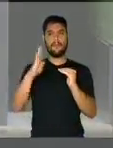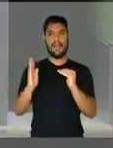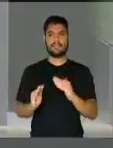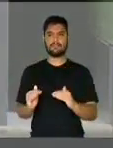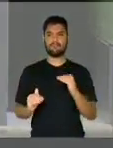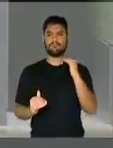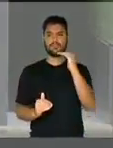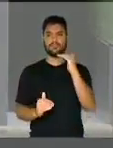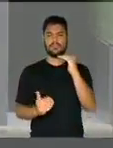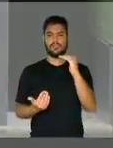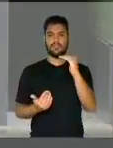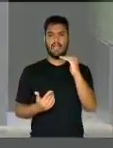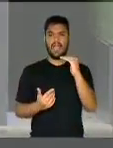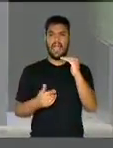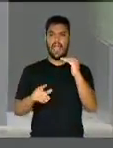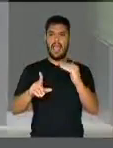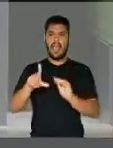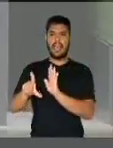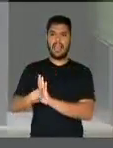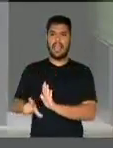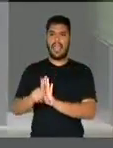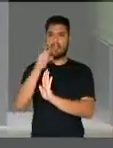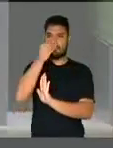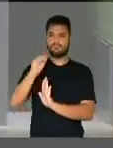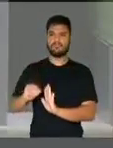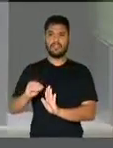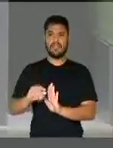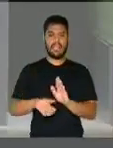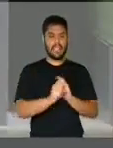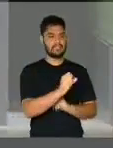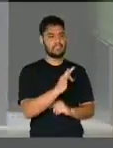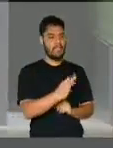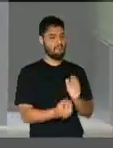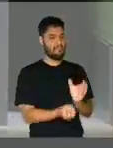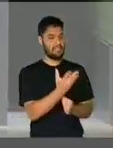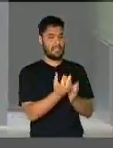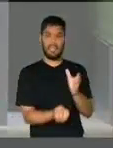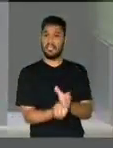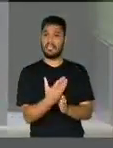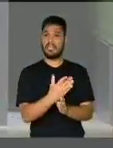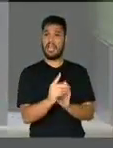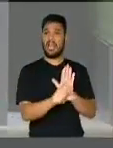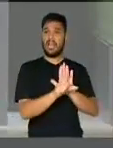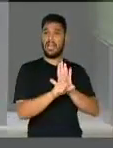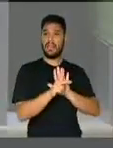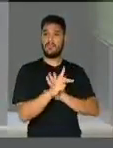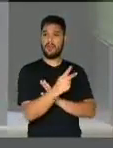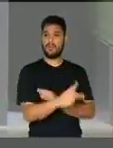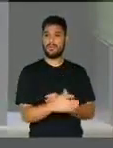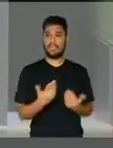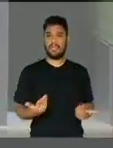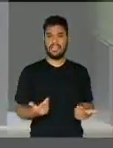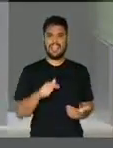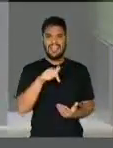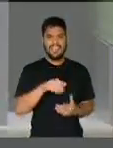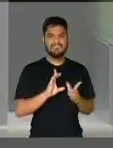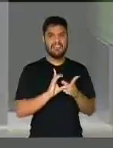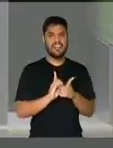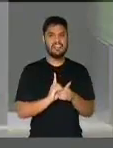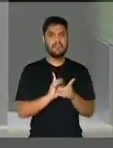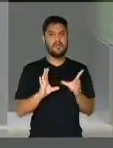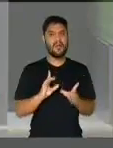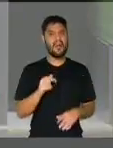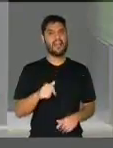acima inclusive das leis e ditar as próprias leis. Portanto, achar que isso é a normalidade democrática,